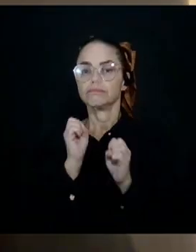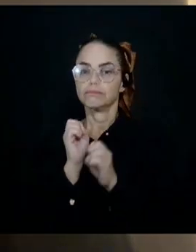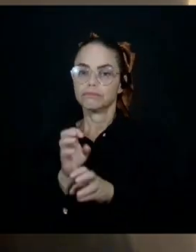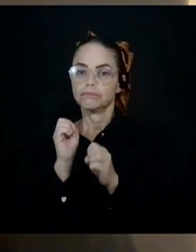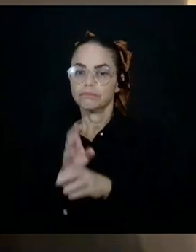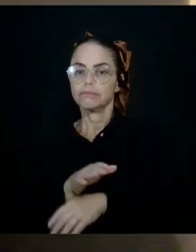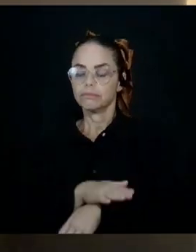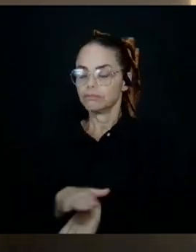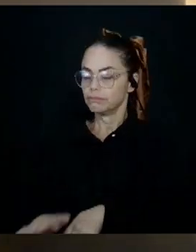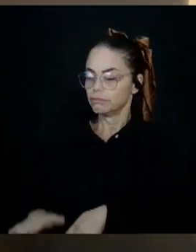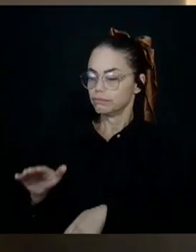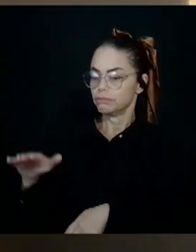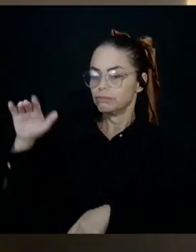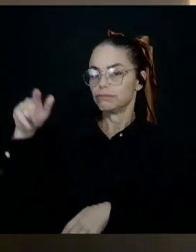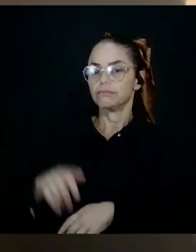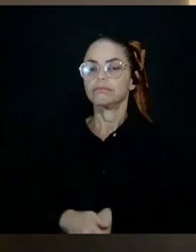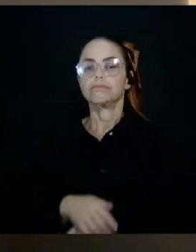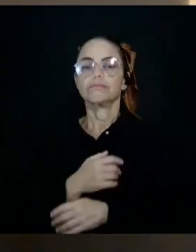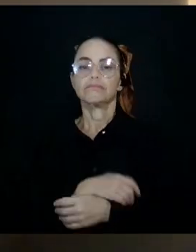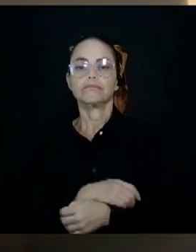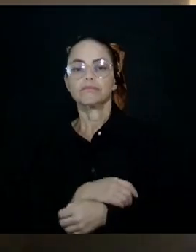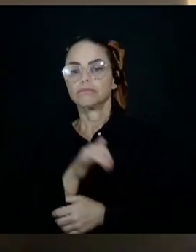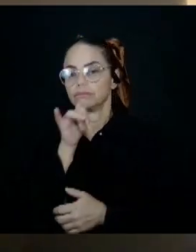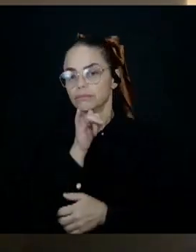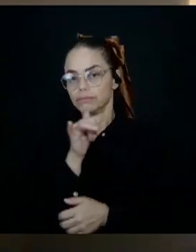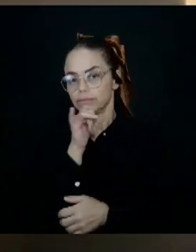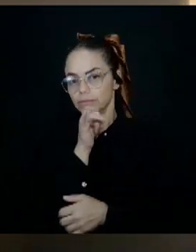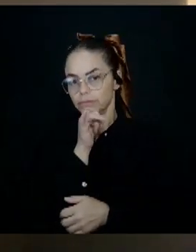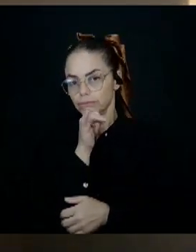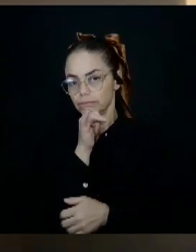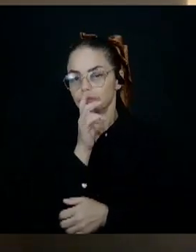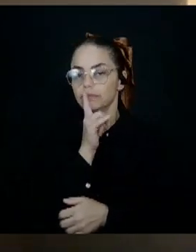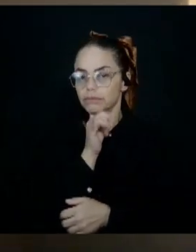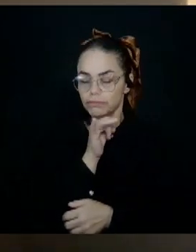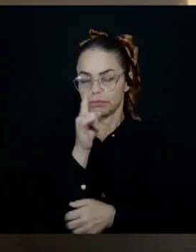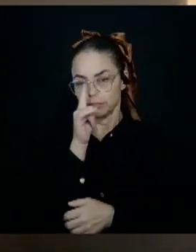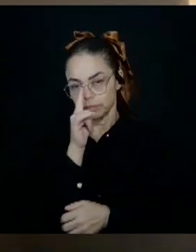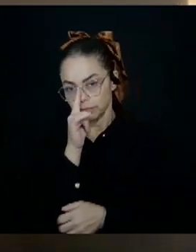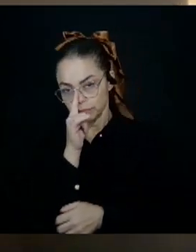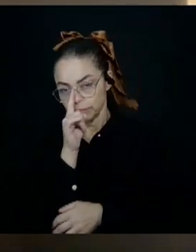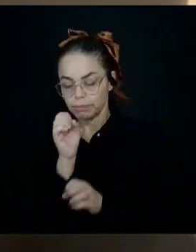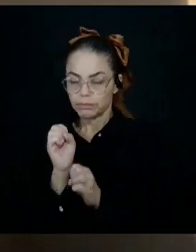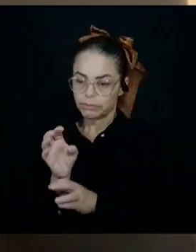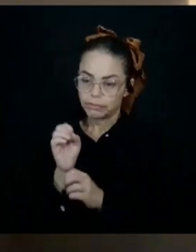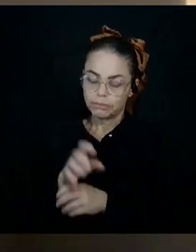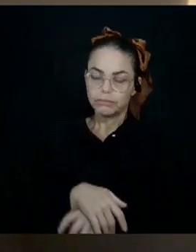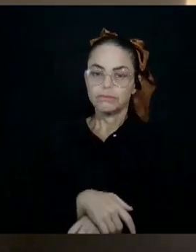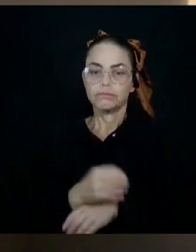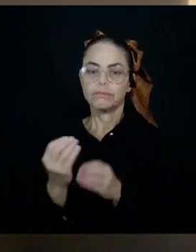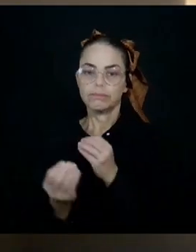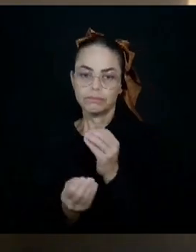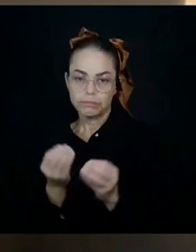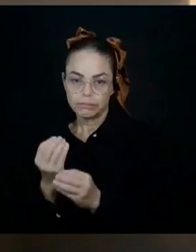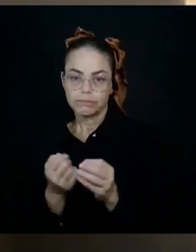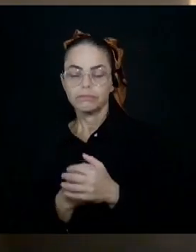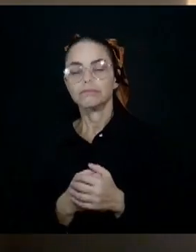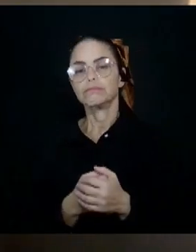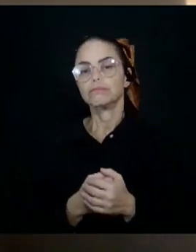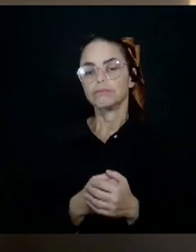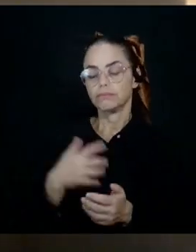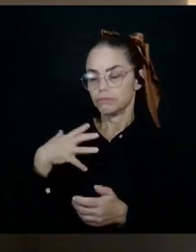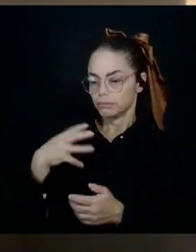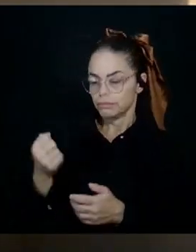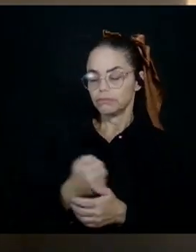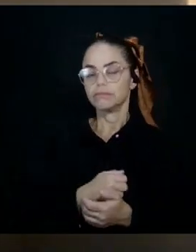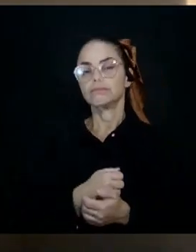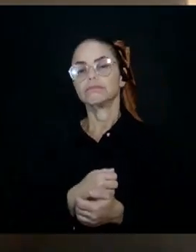crianças são pequenas, por exemplo, um pai ou uma mãe ensinar que a maneira como esse filho, por exemplo, trata a